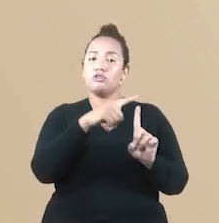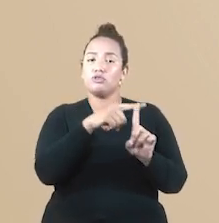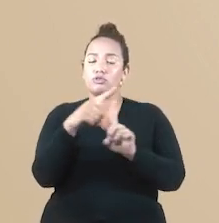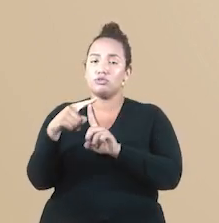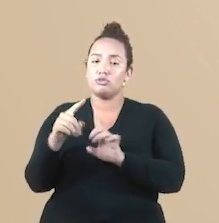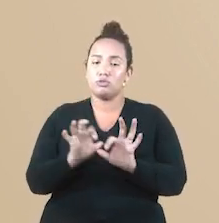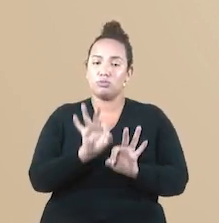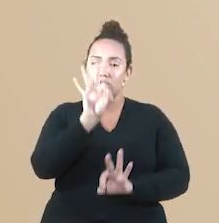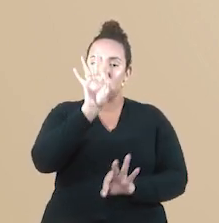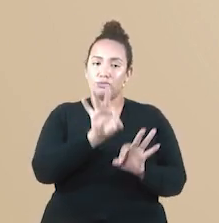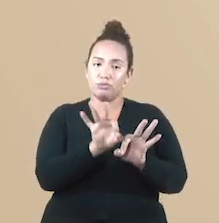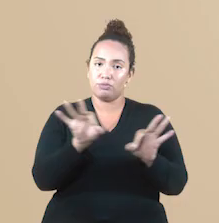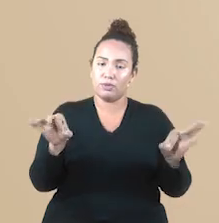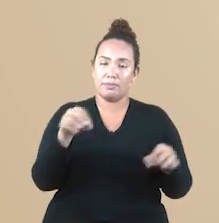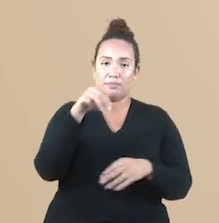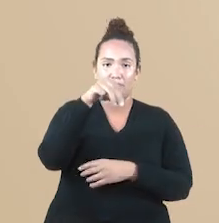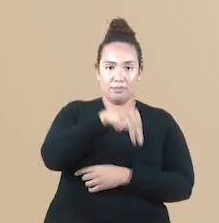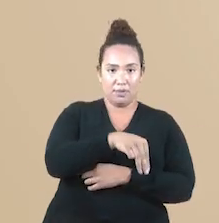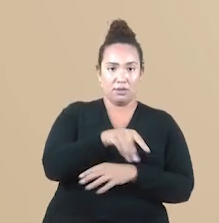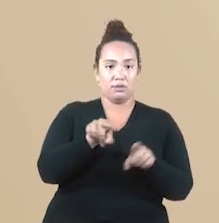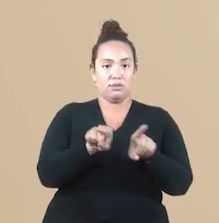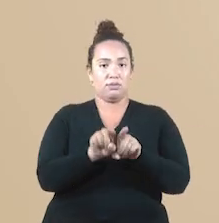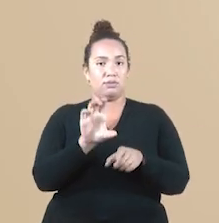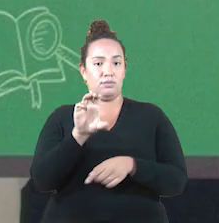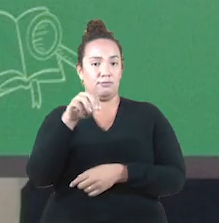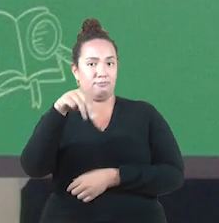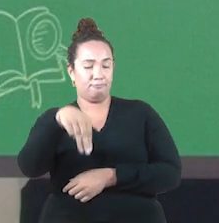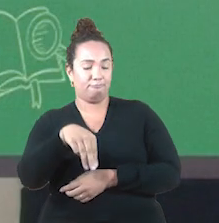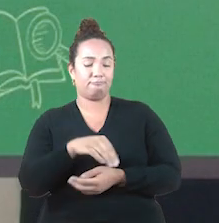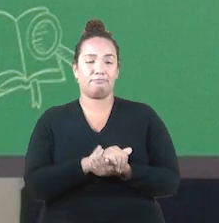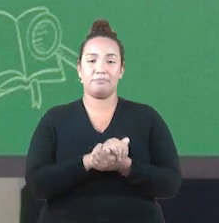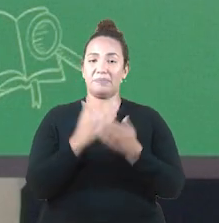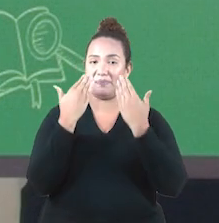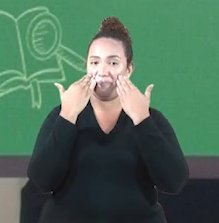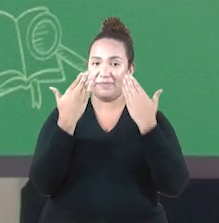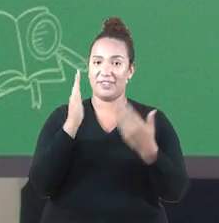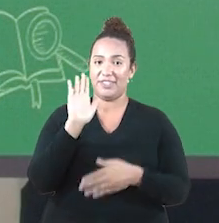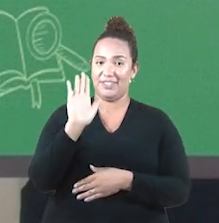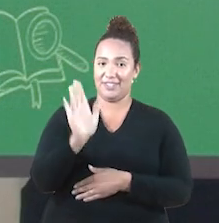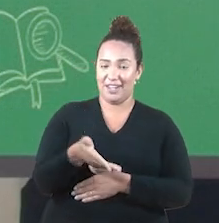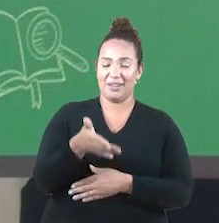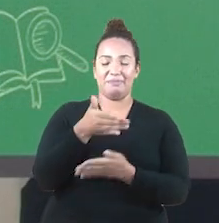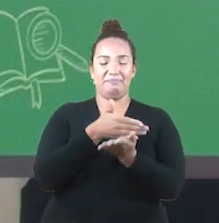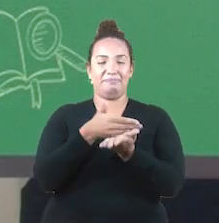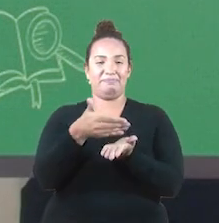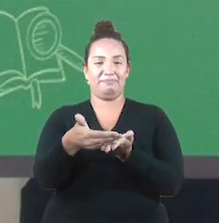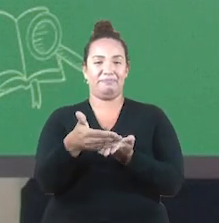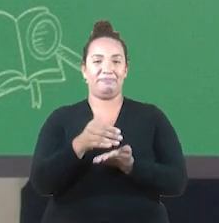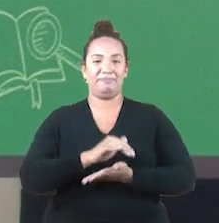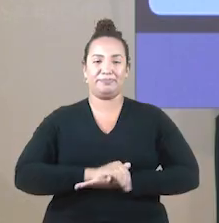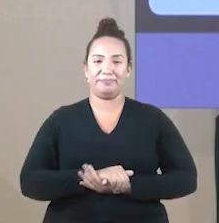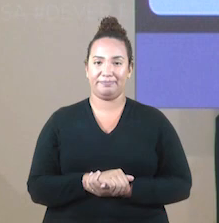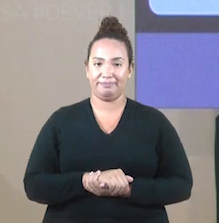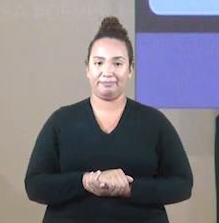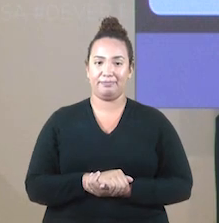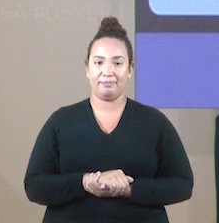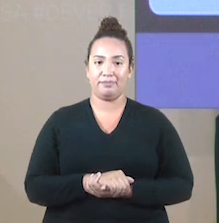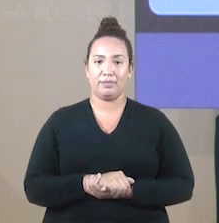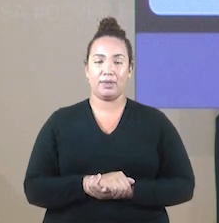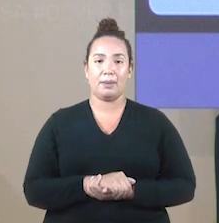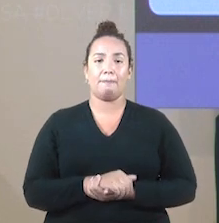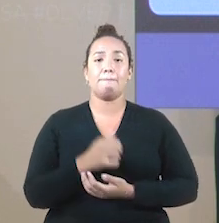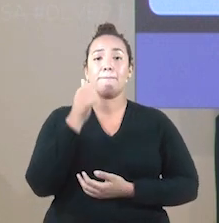de comprimento, metro e centímetro. Apresentações feitas, agora sim. Vamos lá? A mãe